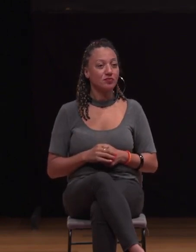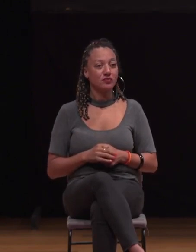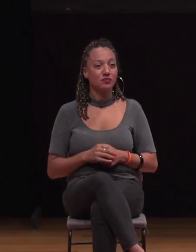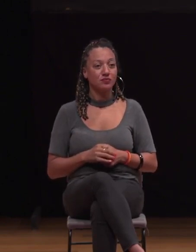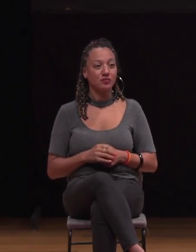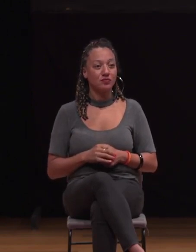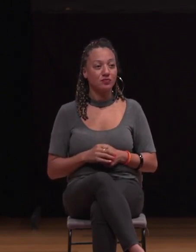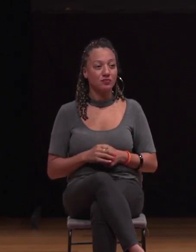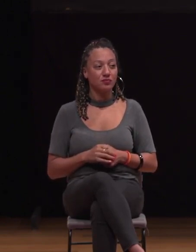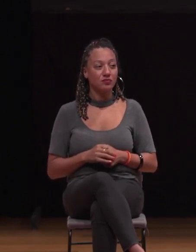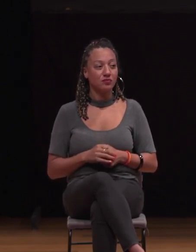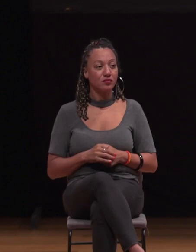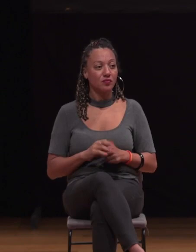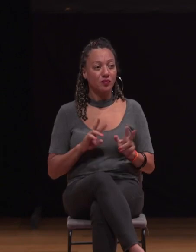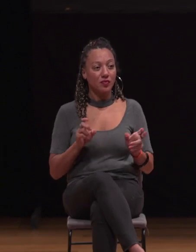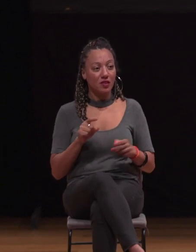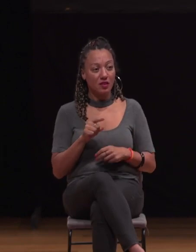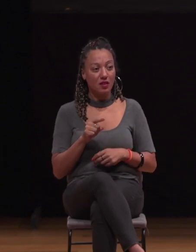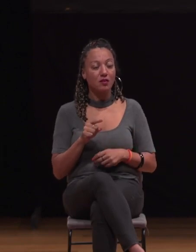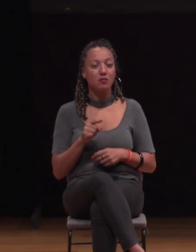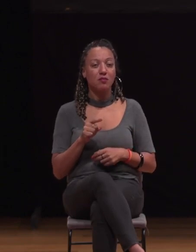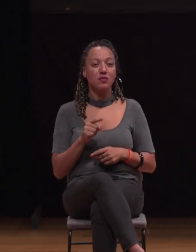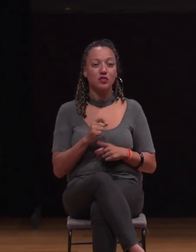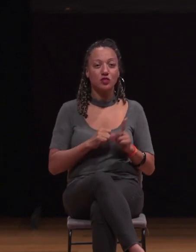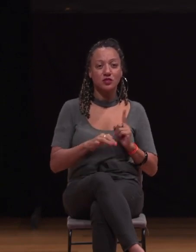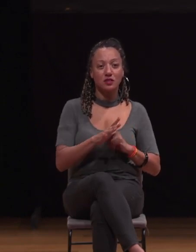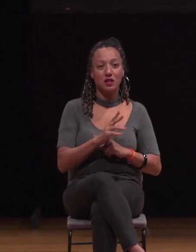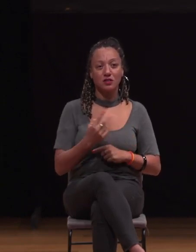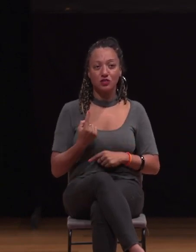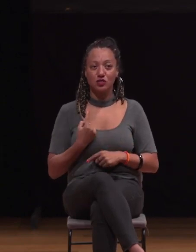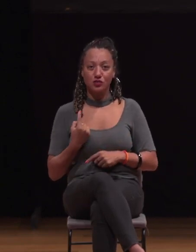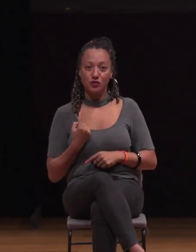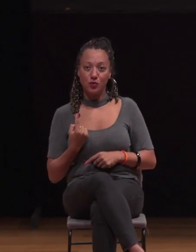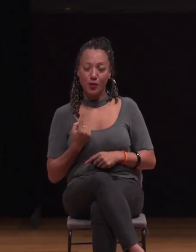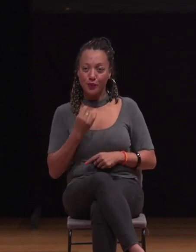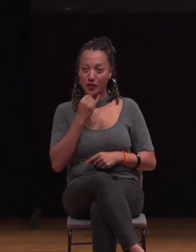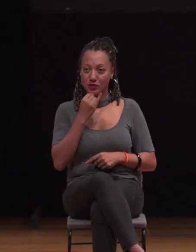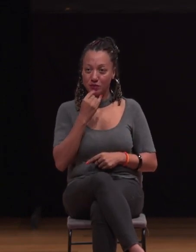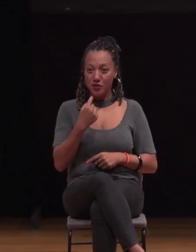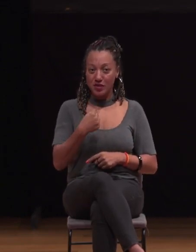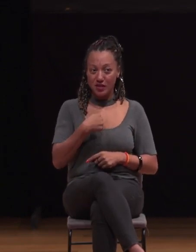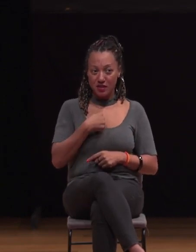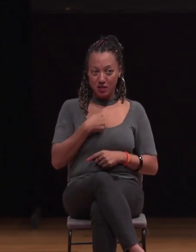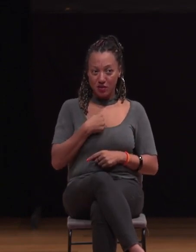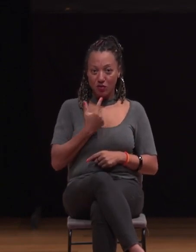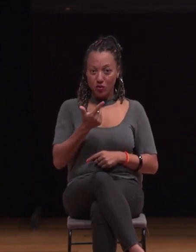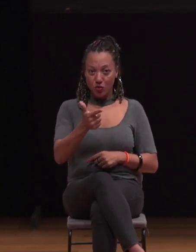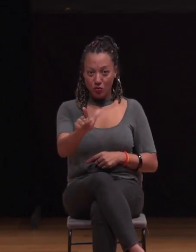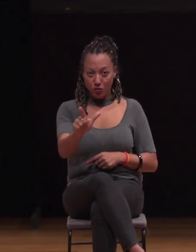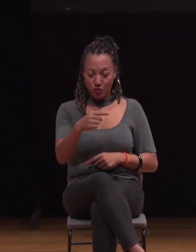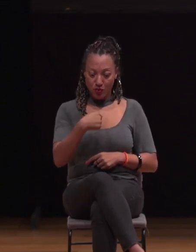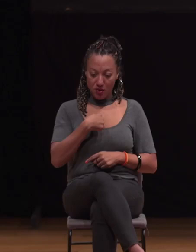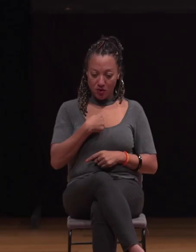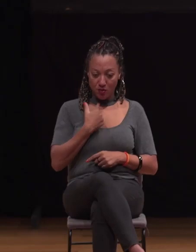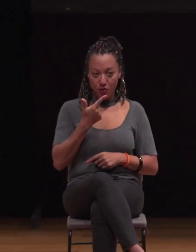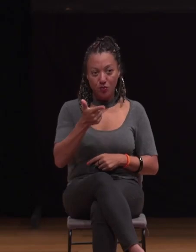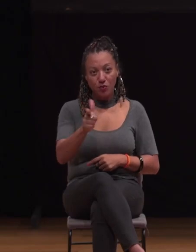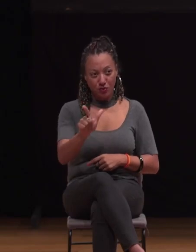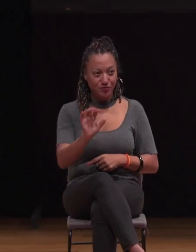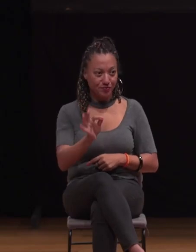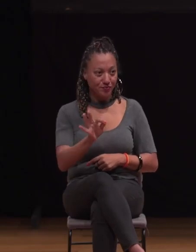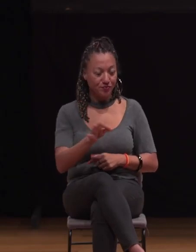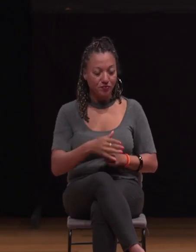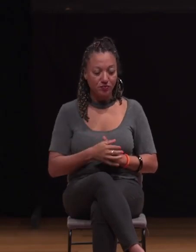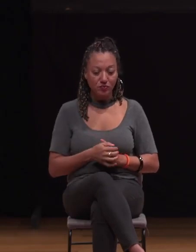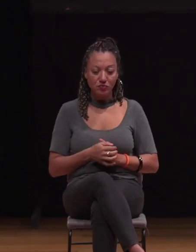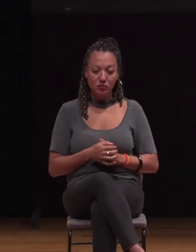sua era sobre o indivíduo e a sociedade, né? O eu e os outros todos, né? Eu